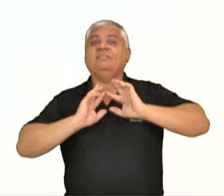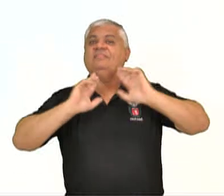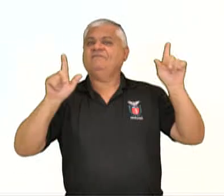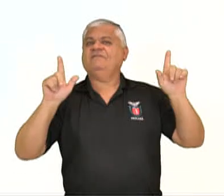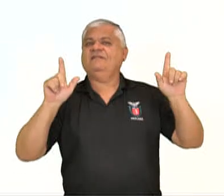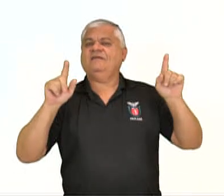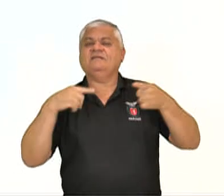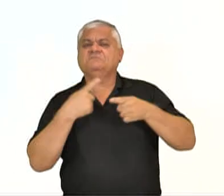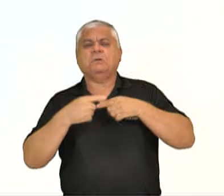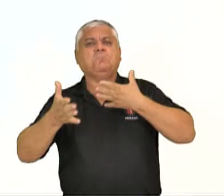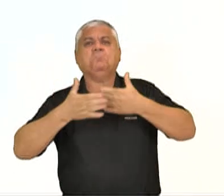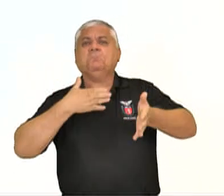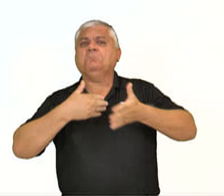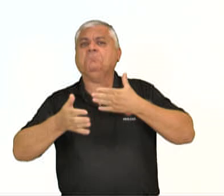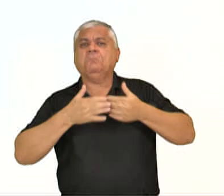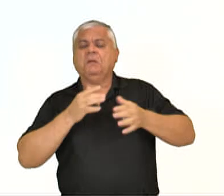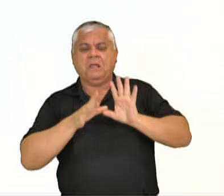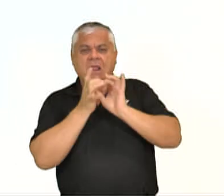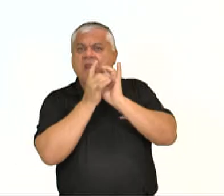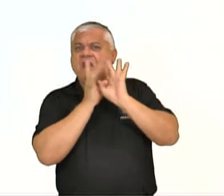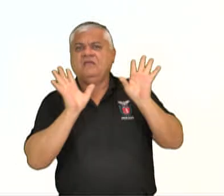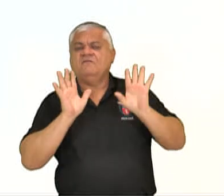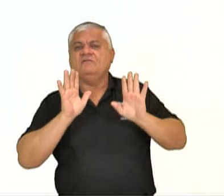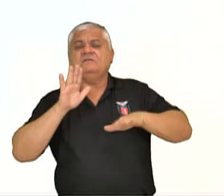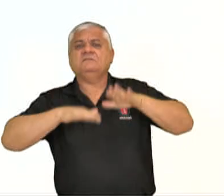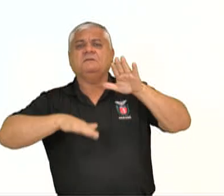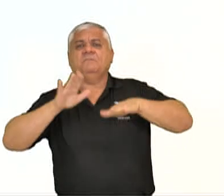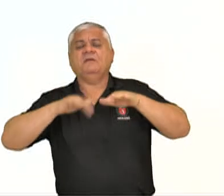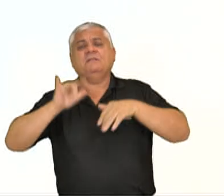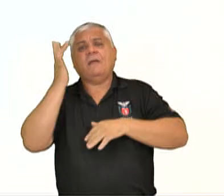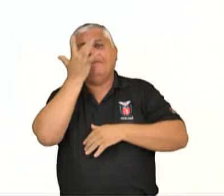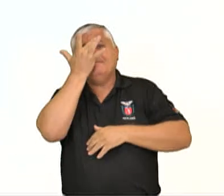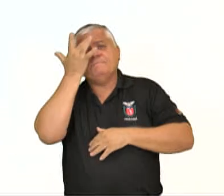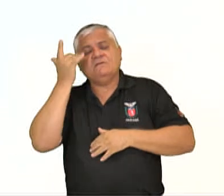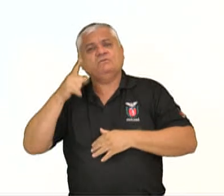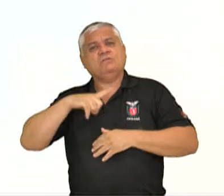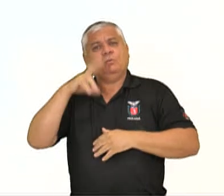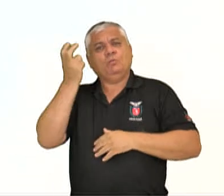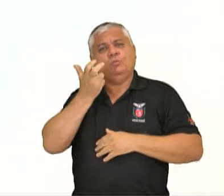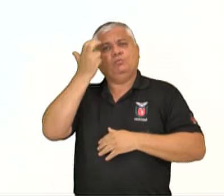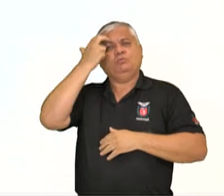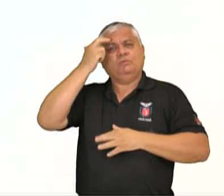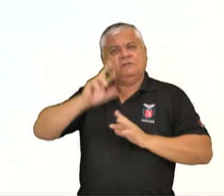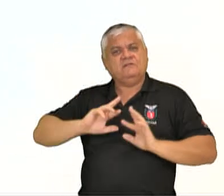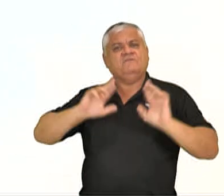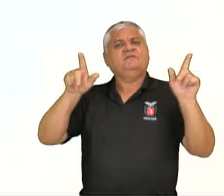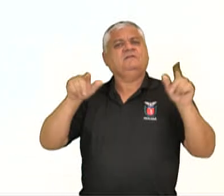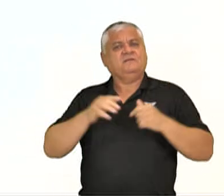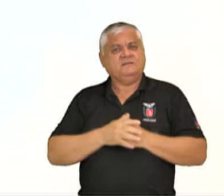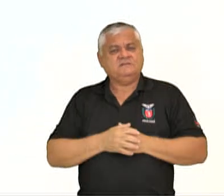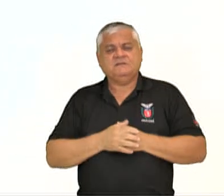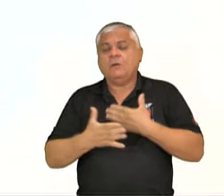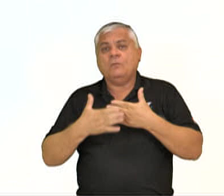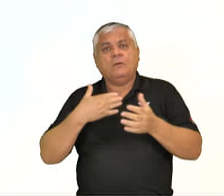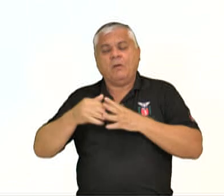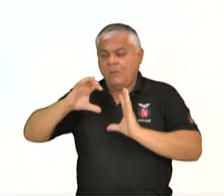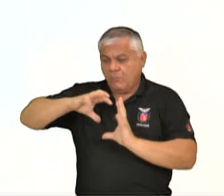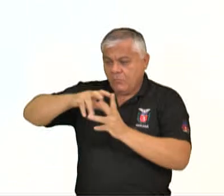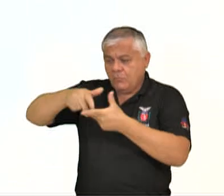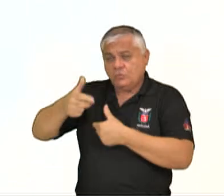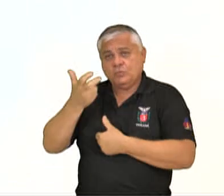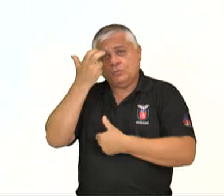acontece independentemente do fato de as pessoas terem culturas diferentes. Olha que interessante,